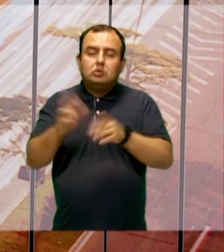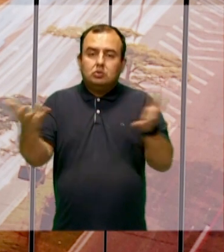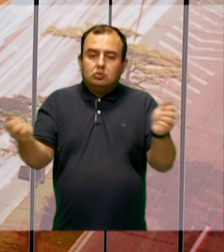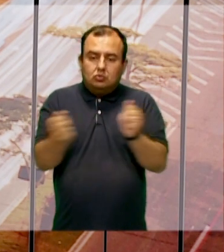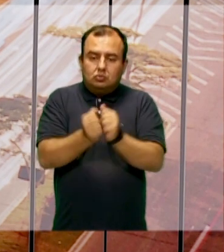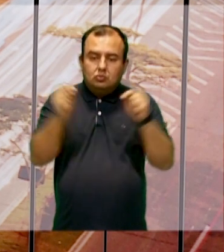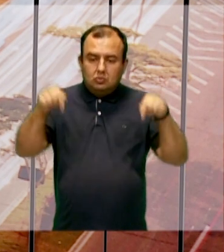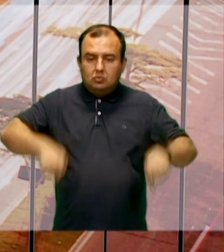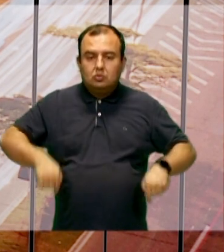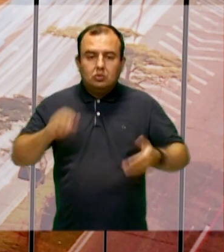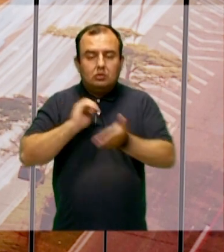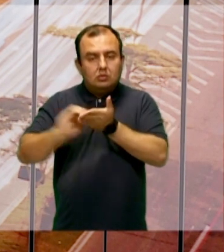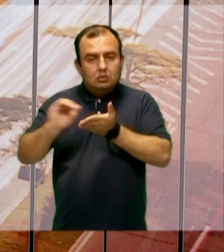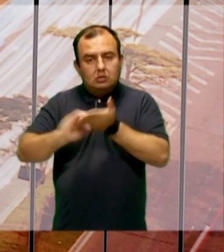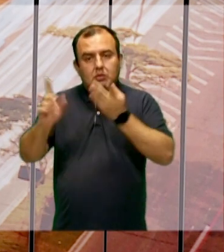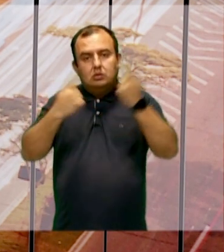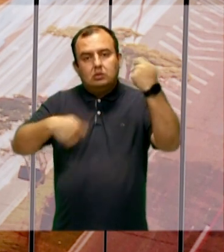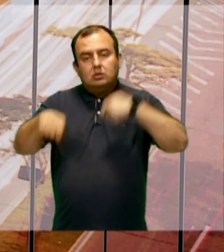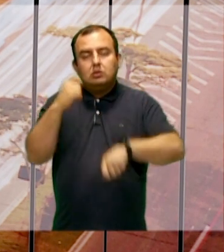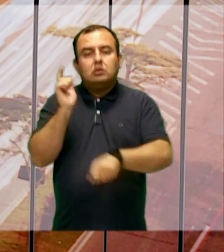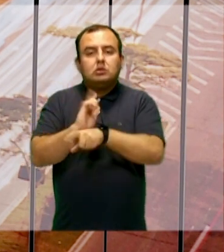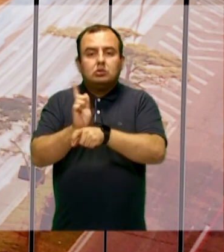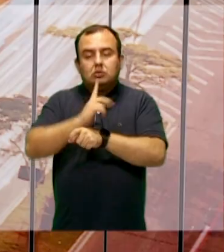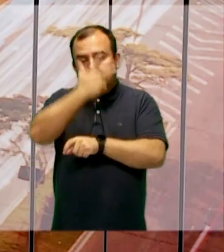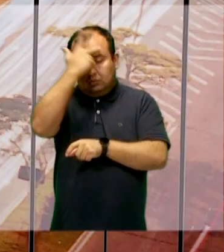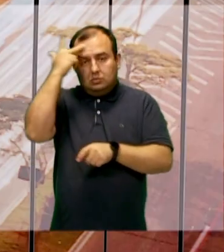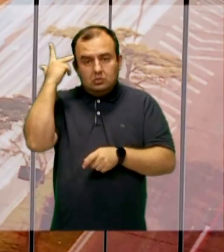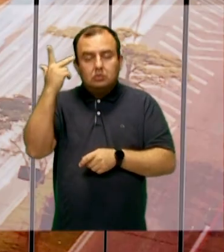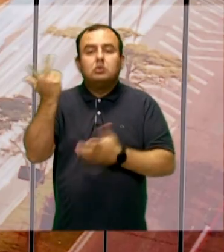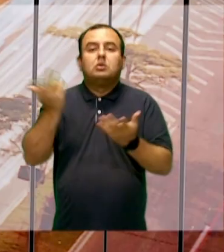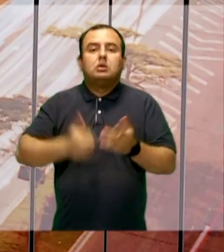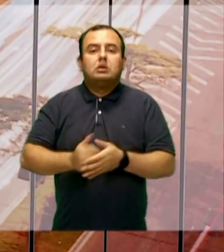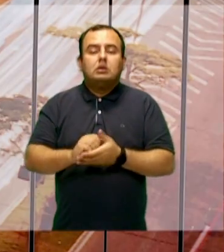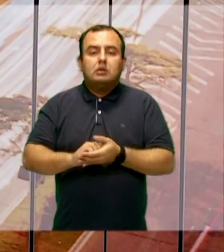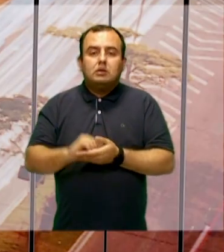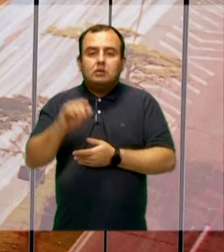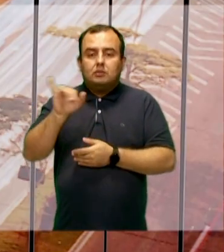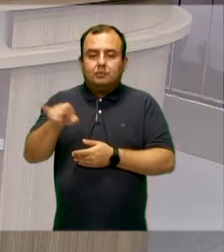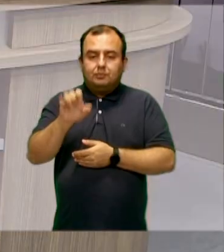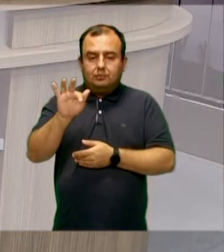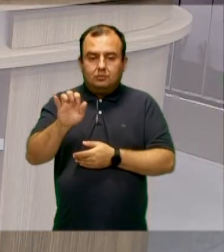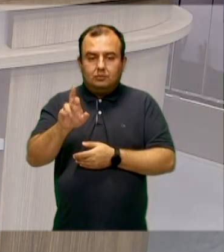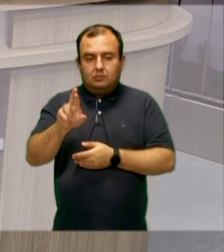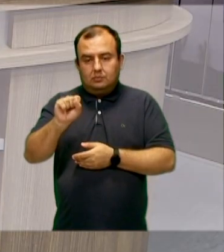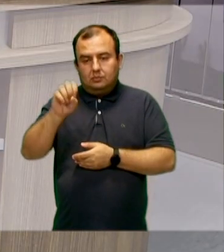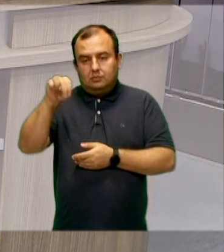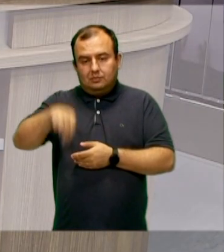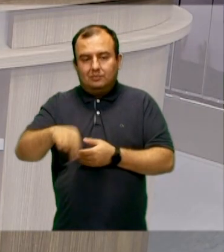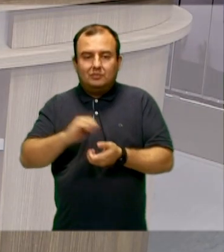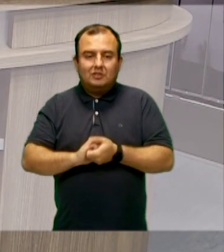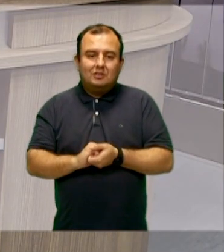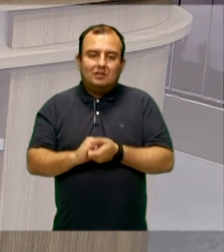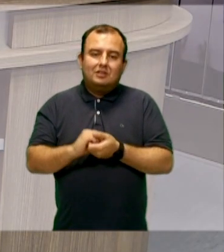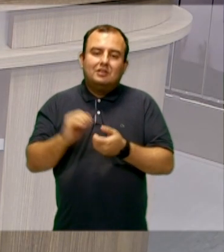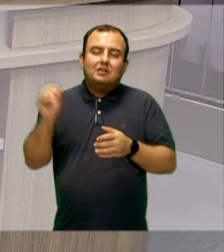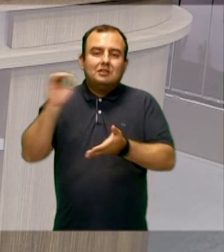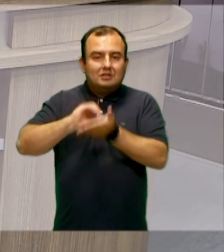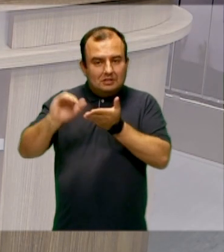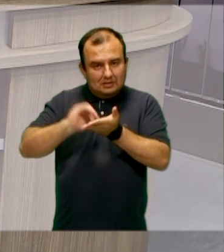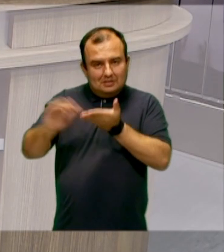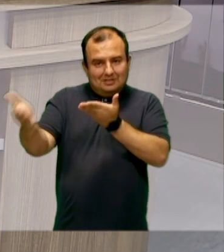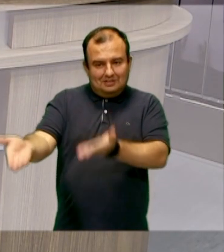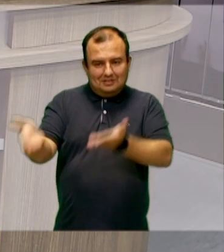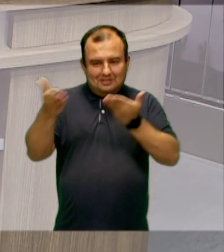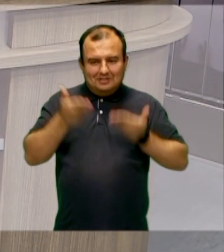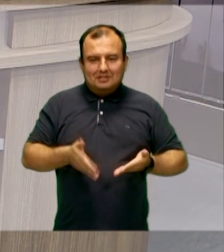conosco hoje o secretário de Administração e Gestão de Pessoas de Itajaí, Jefferson Espíndola. Secretário, seja muito